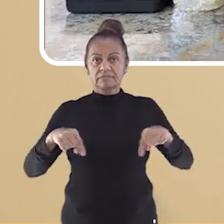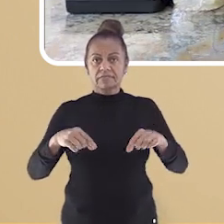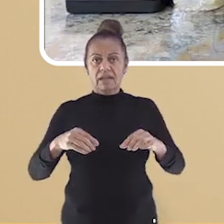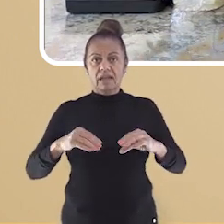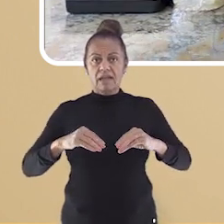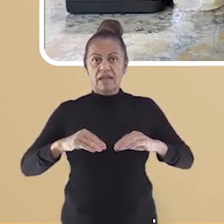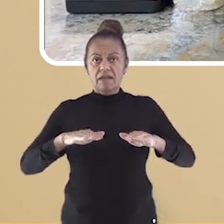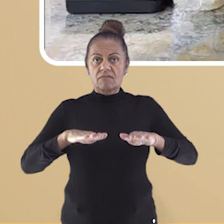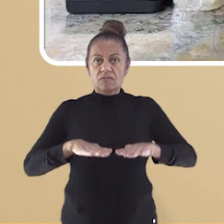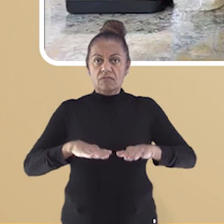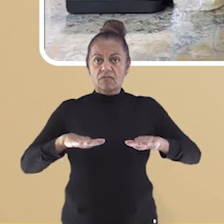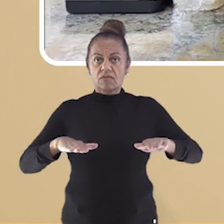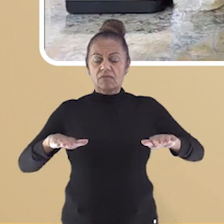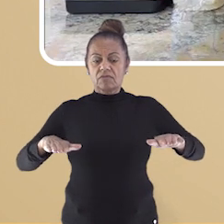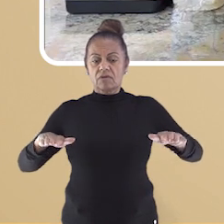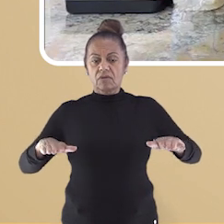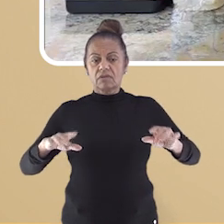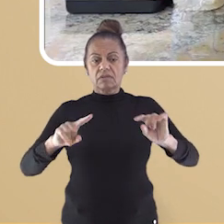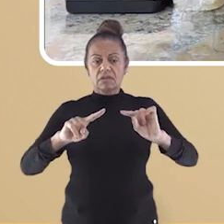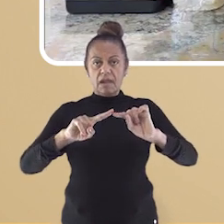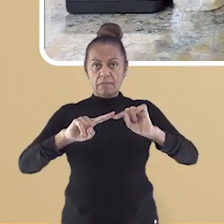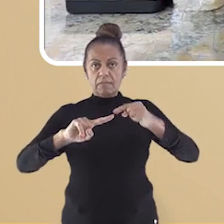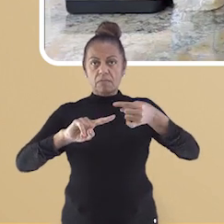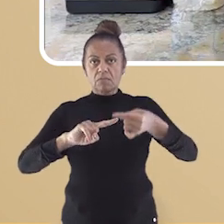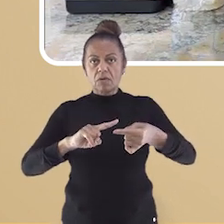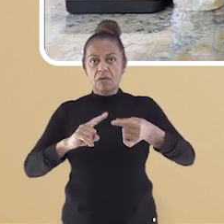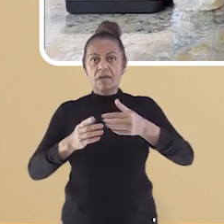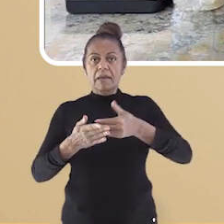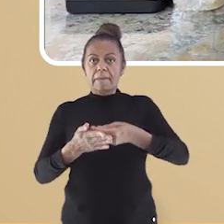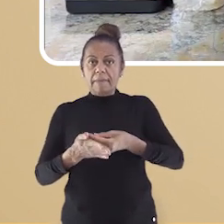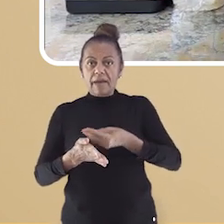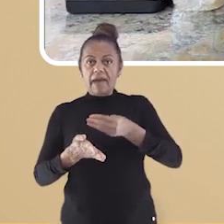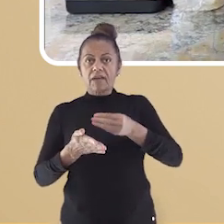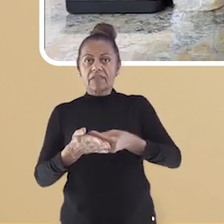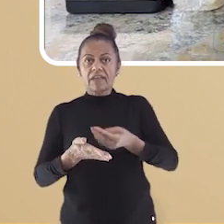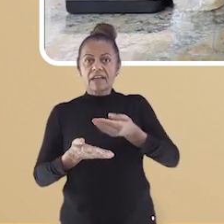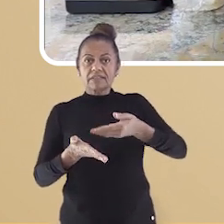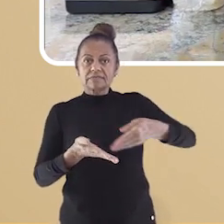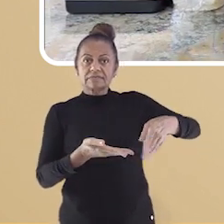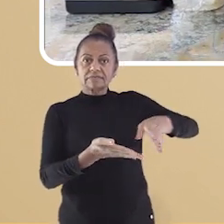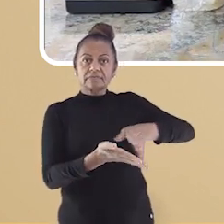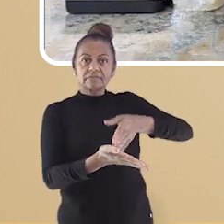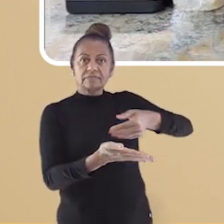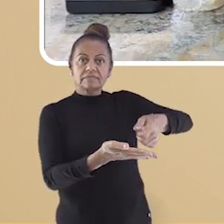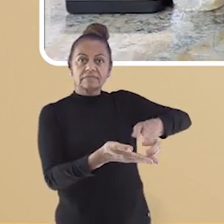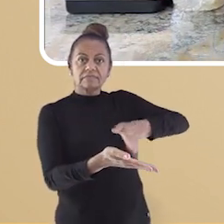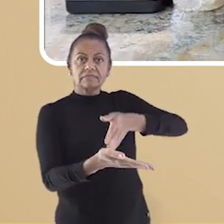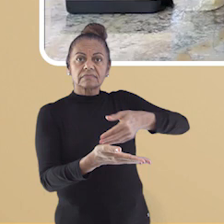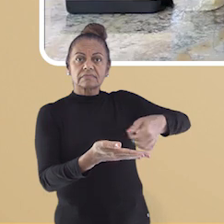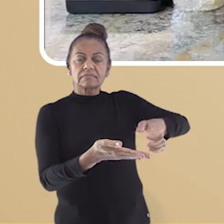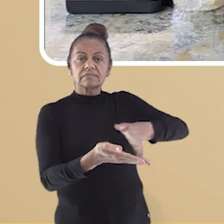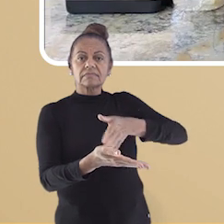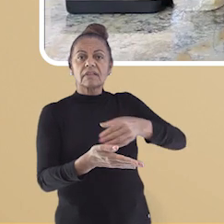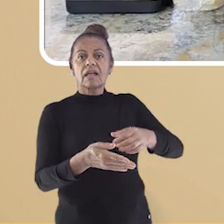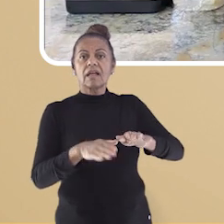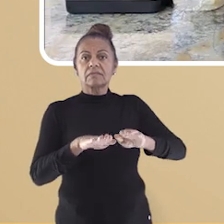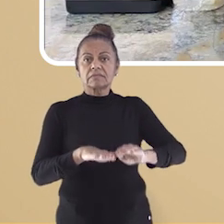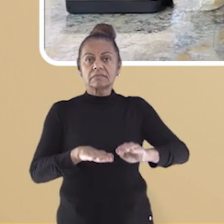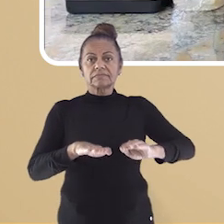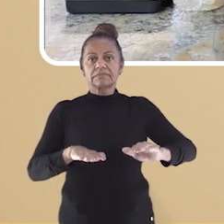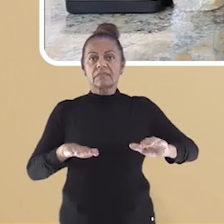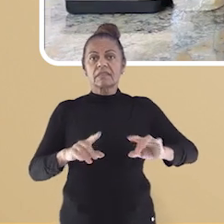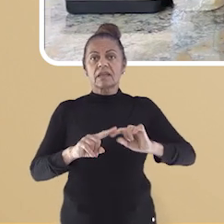espaço vazio. Em seguida, vou passar maionese em cima desse pão. Depois, vou passar massa de